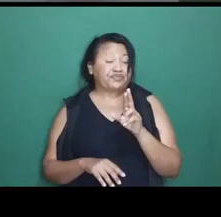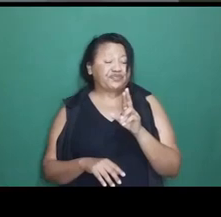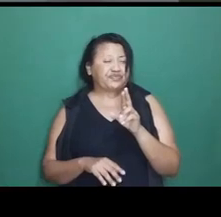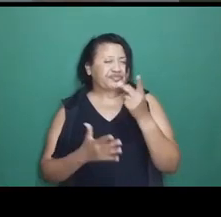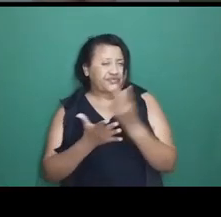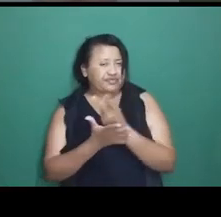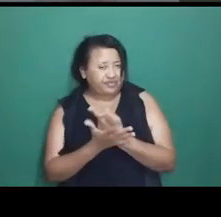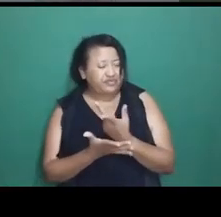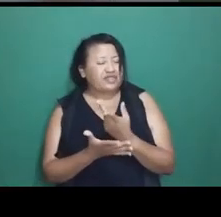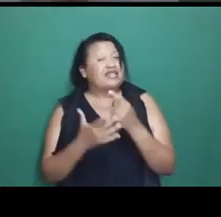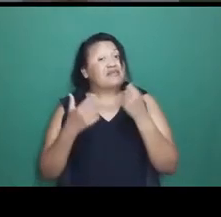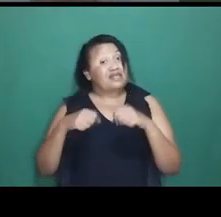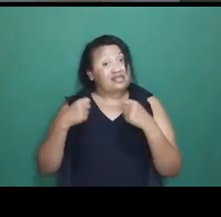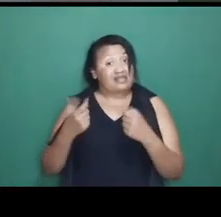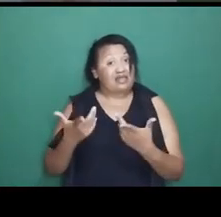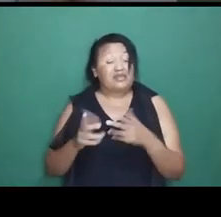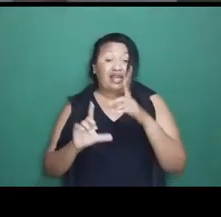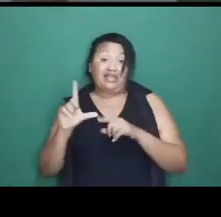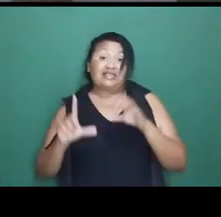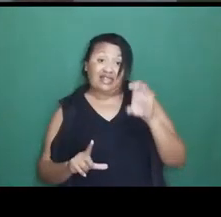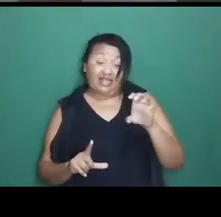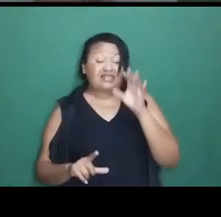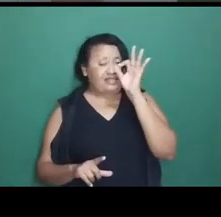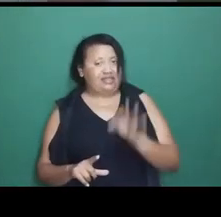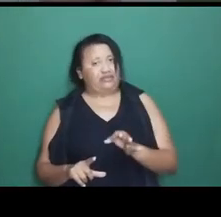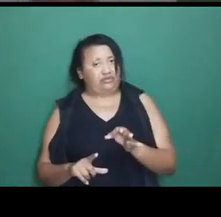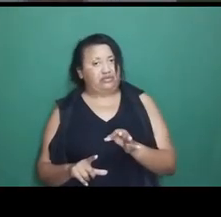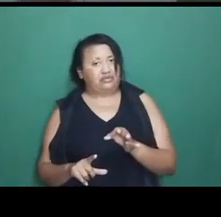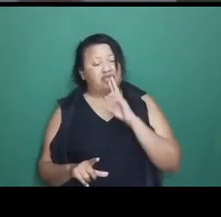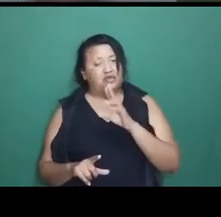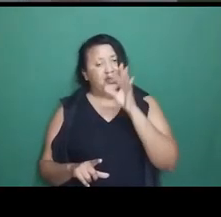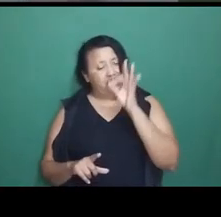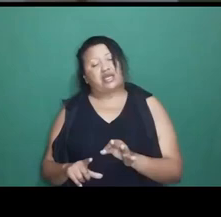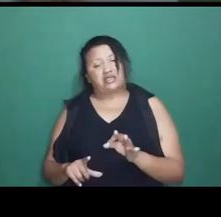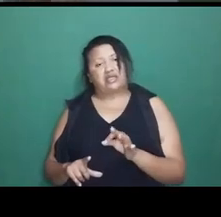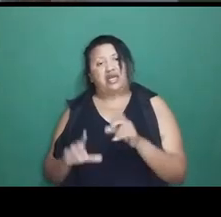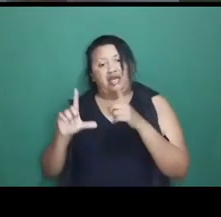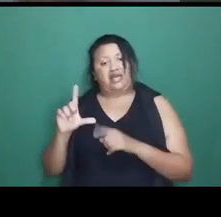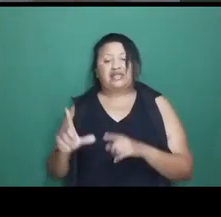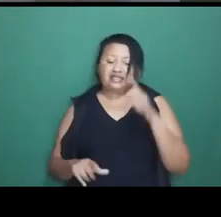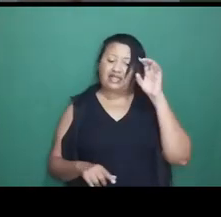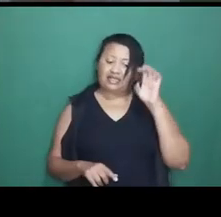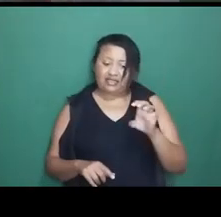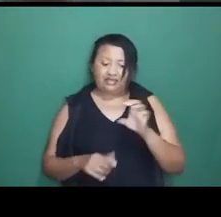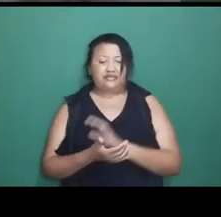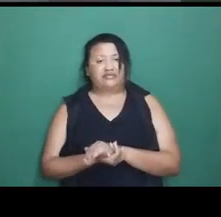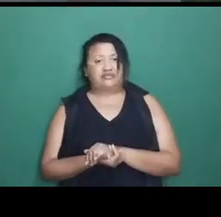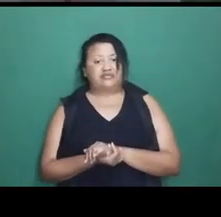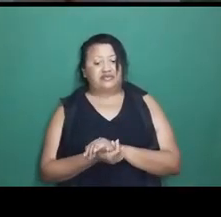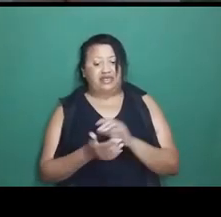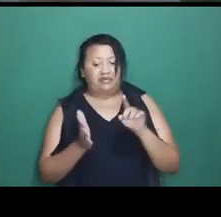aquela letra é e a letra é o gabarito resposta certa a letra certa da questão